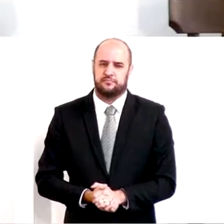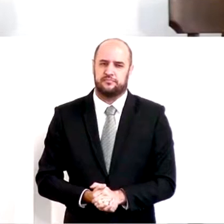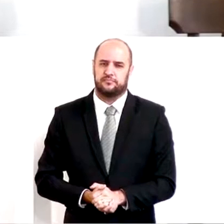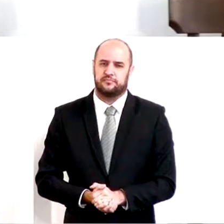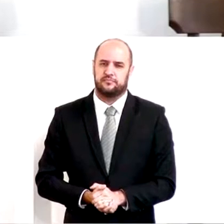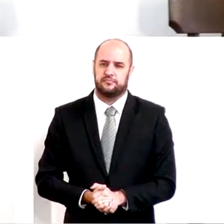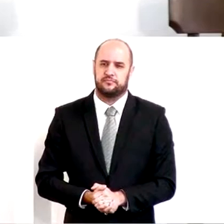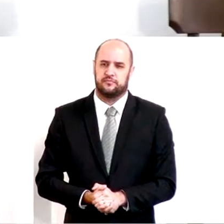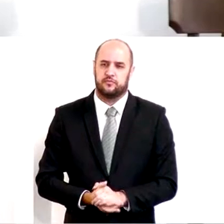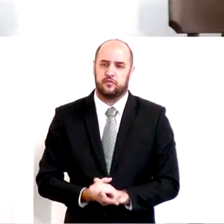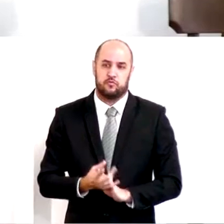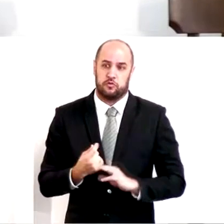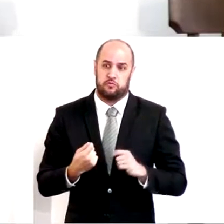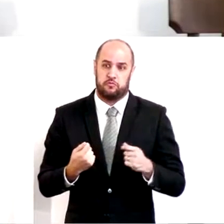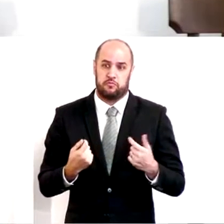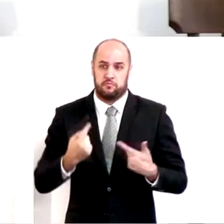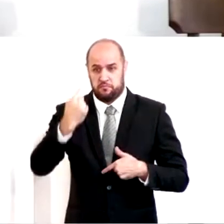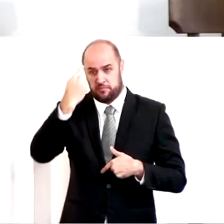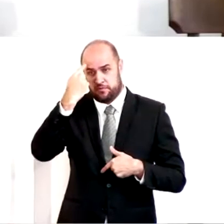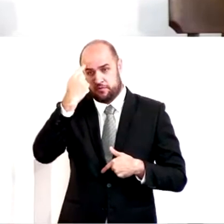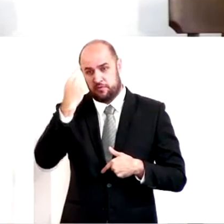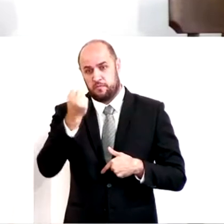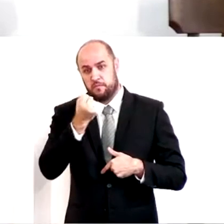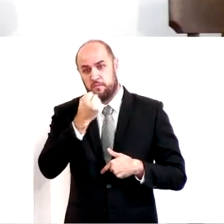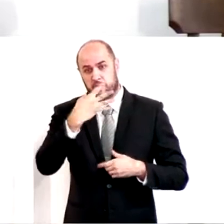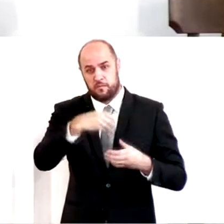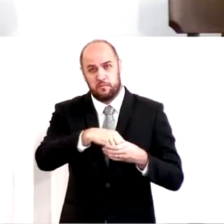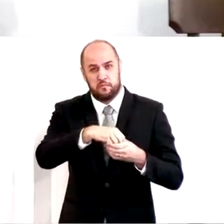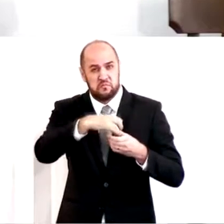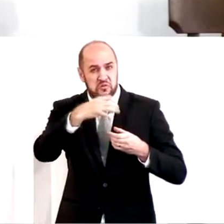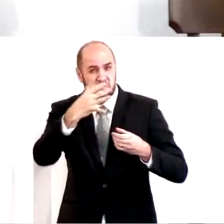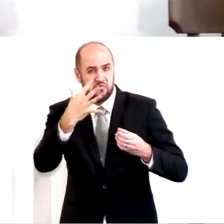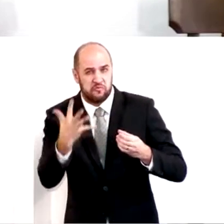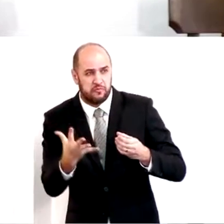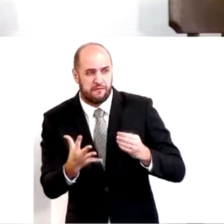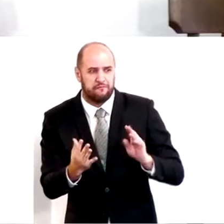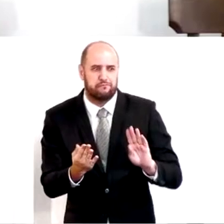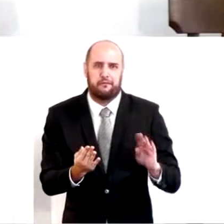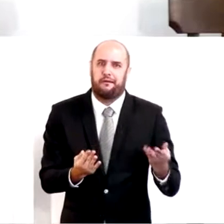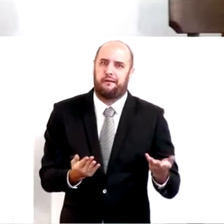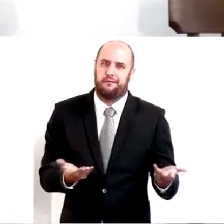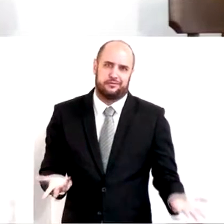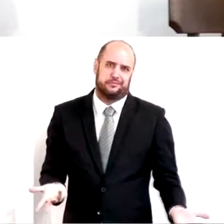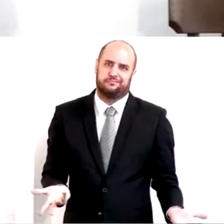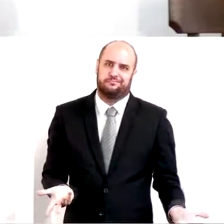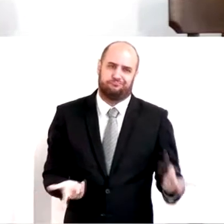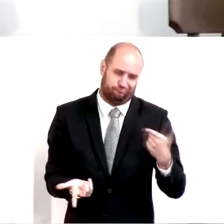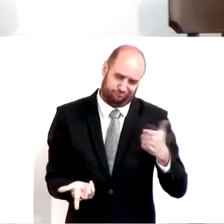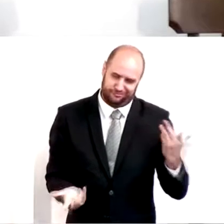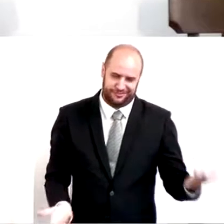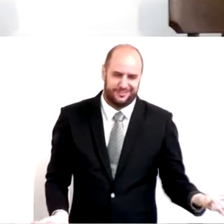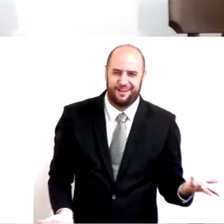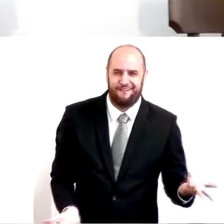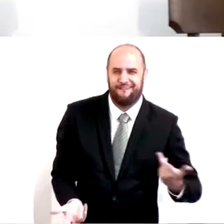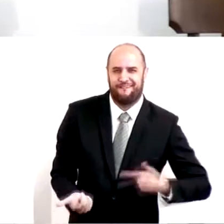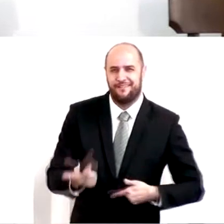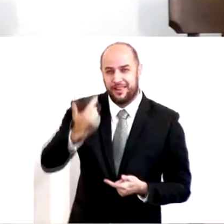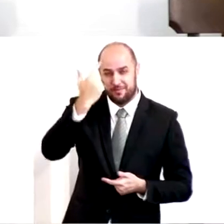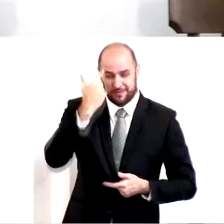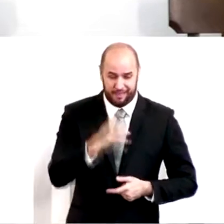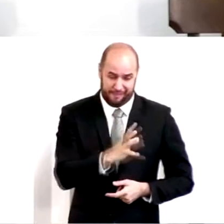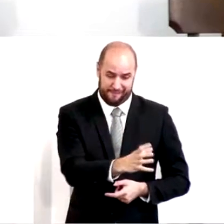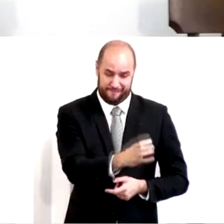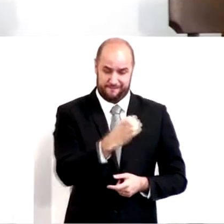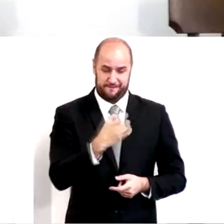Você não vai esperar um bom perfume Xing Ling, Você vai pensar duas vezes se alguém lhe